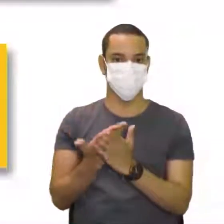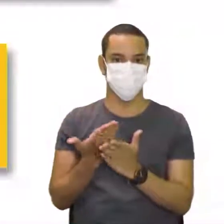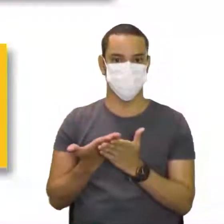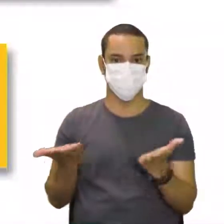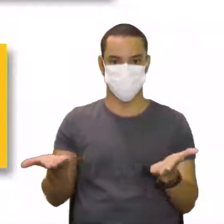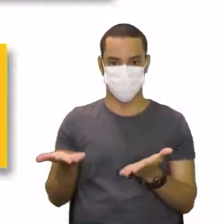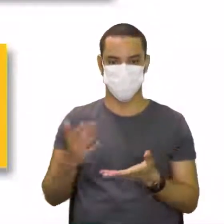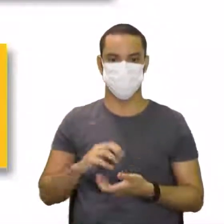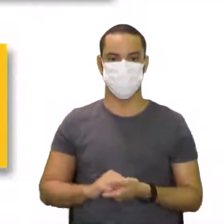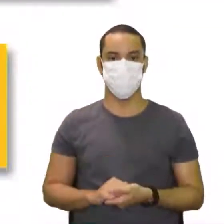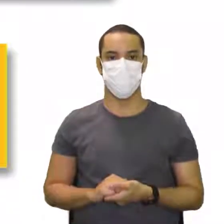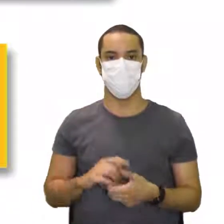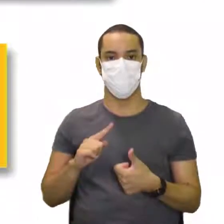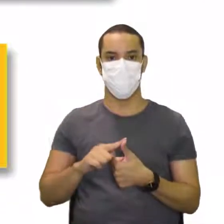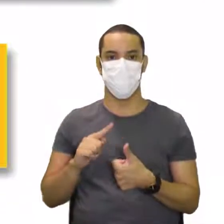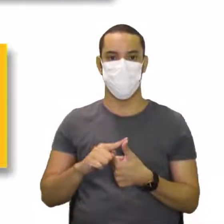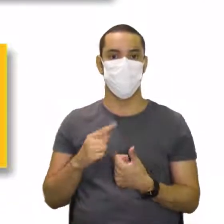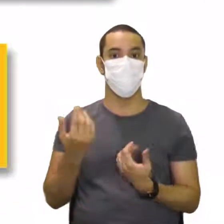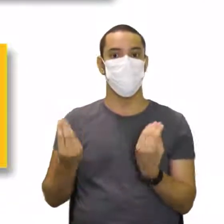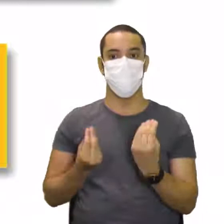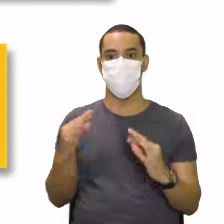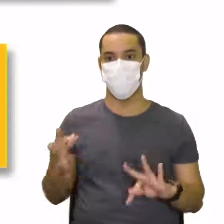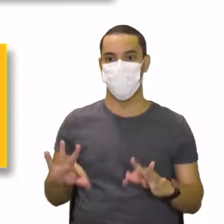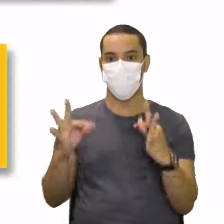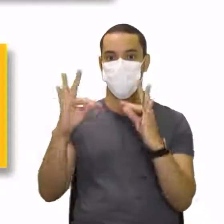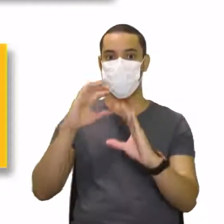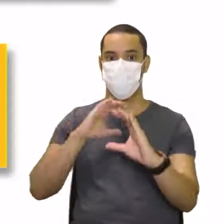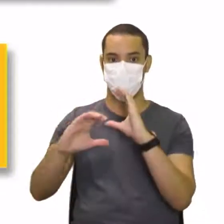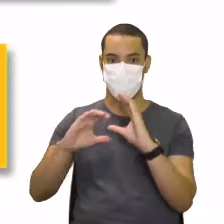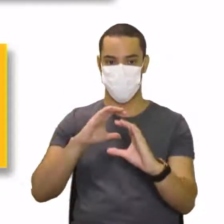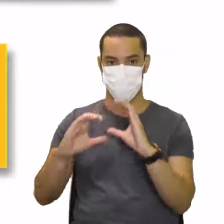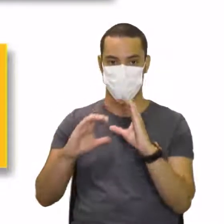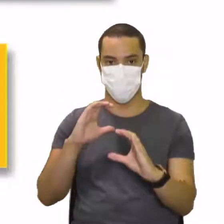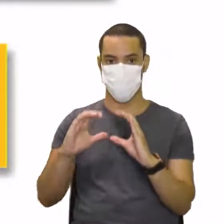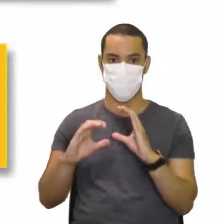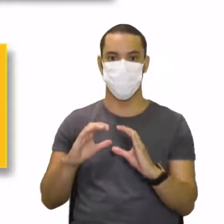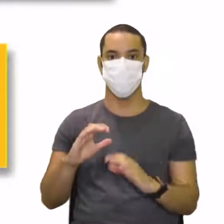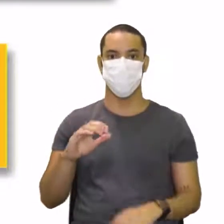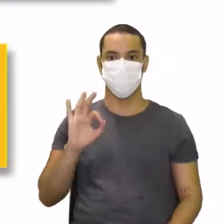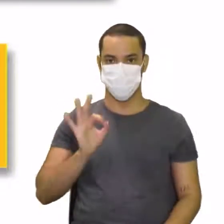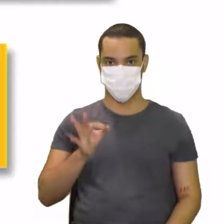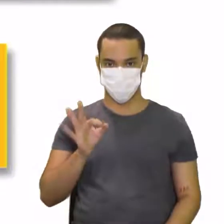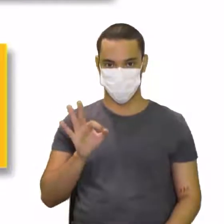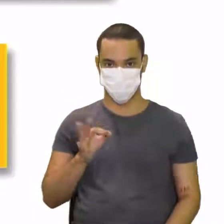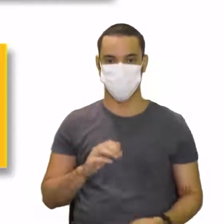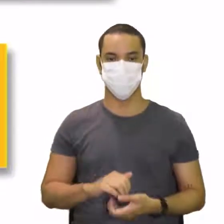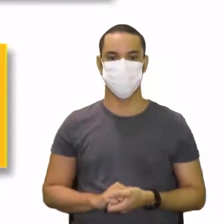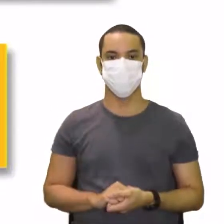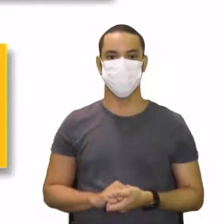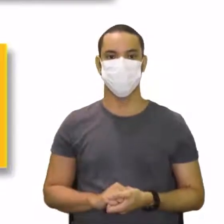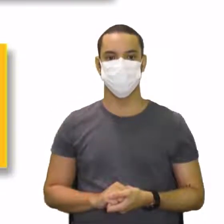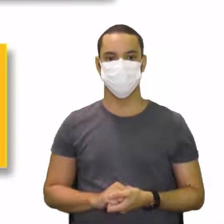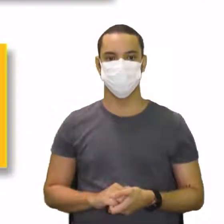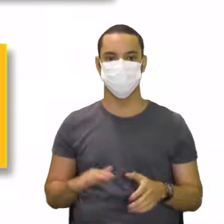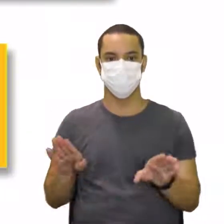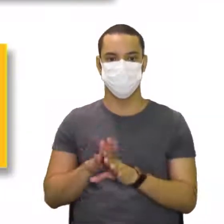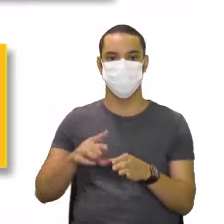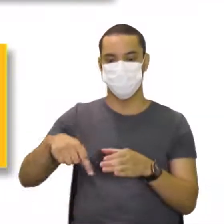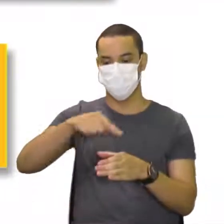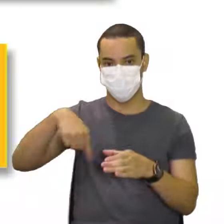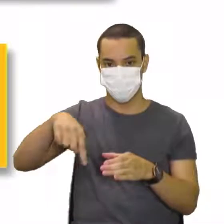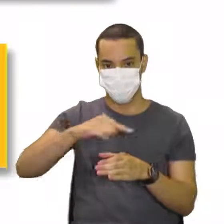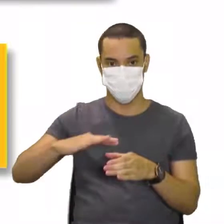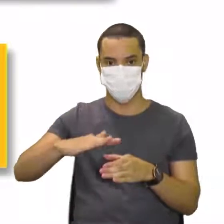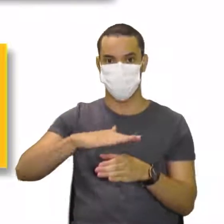só, vamos falar aí de tecnologia das comunicações, que são as TICs, vamos falar do telégrafo,